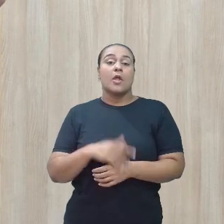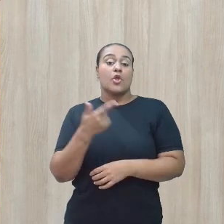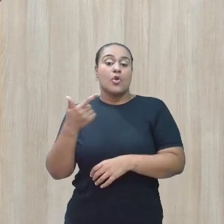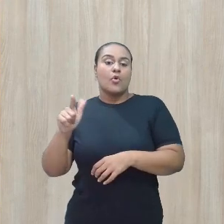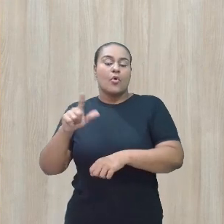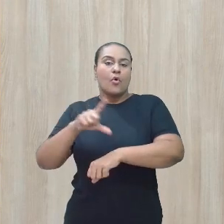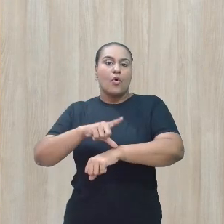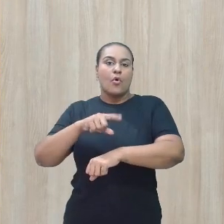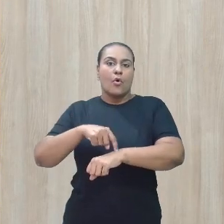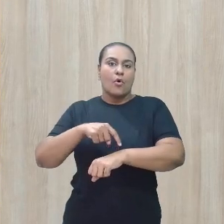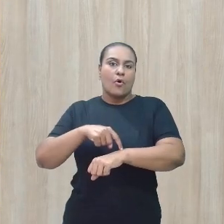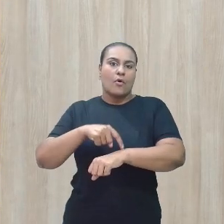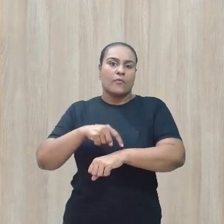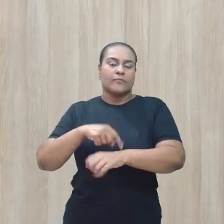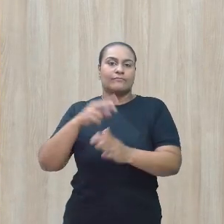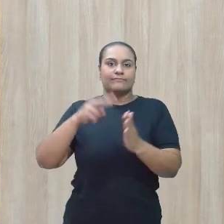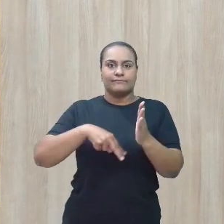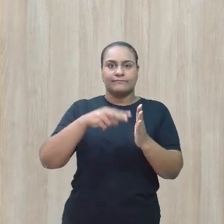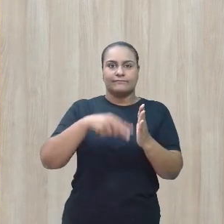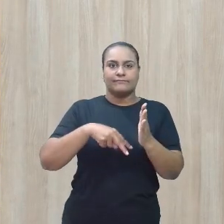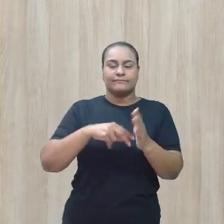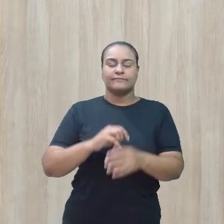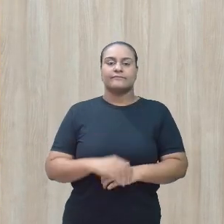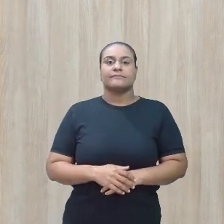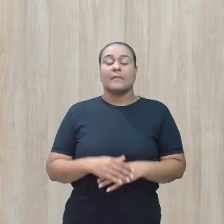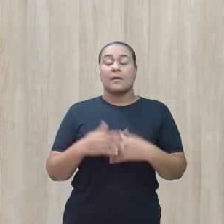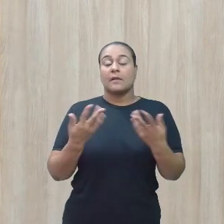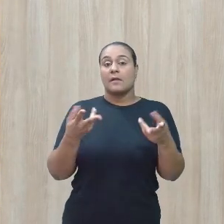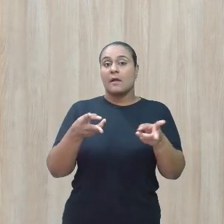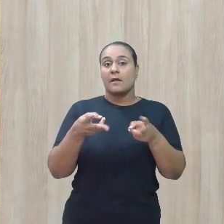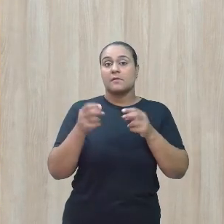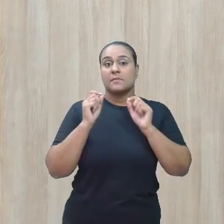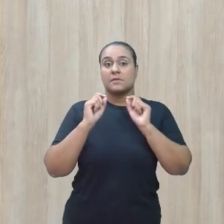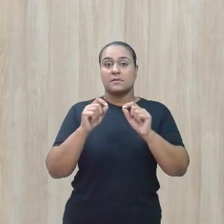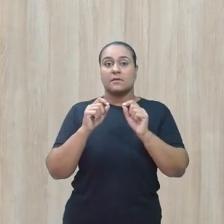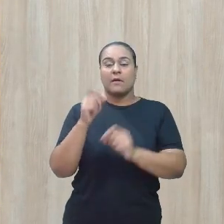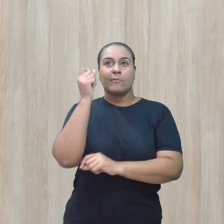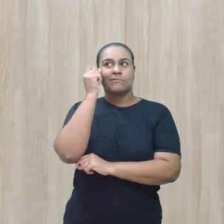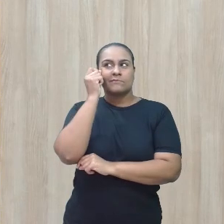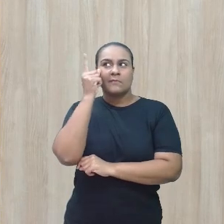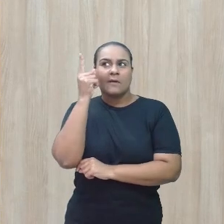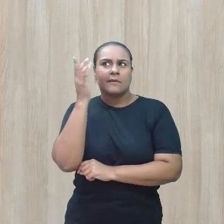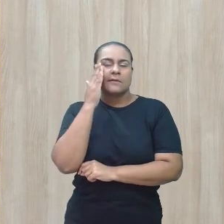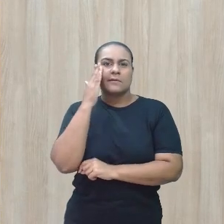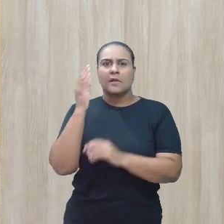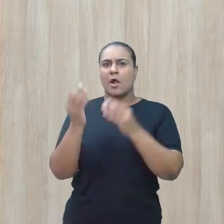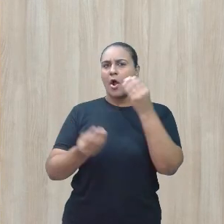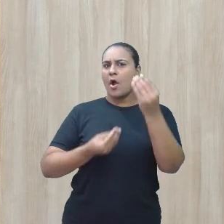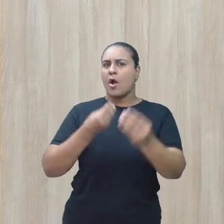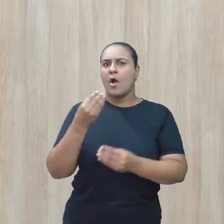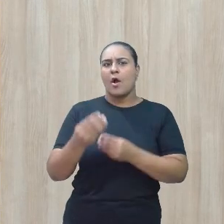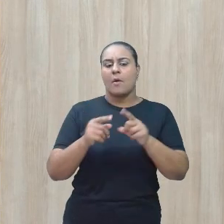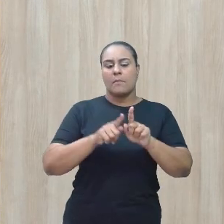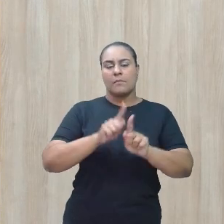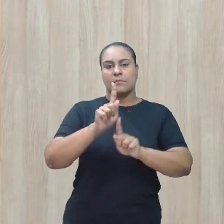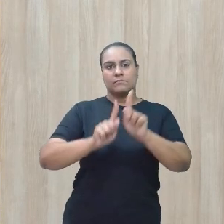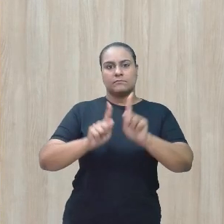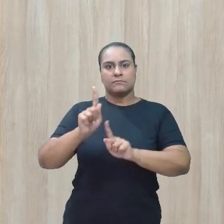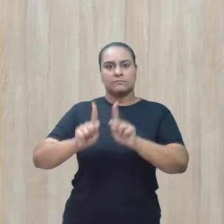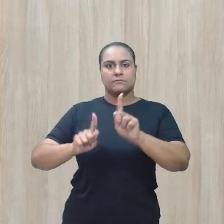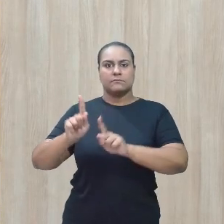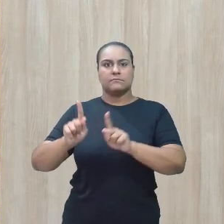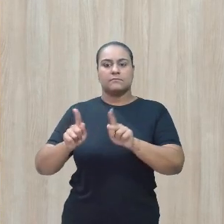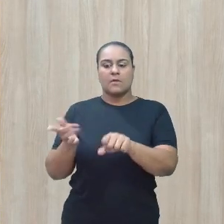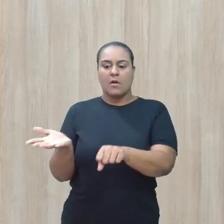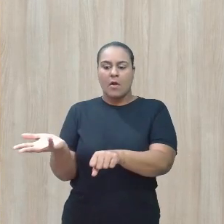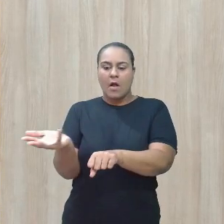ou no lugar da leitura, né? Então, a gente percebe que essa ideia de entender como que a estatística funciona em armazenar